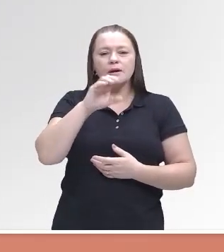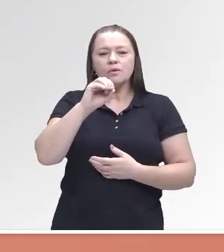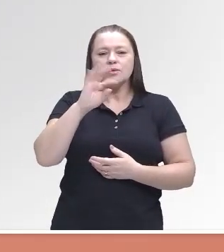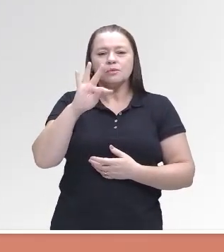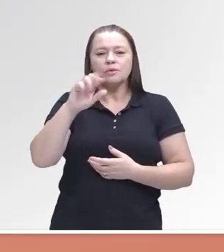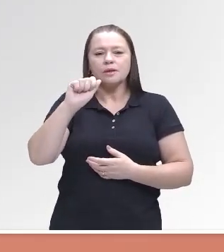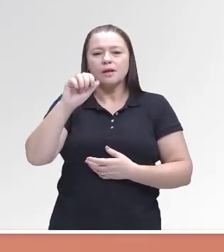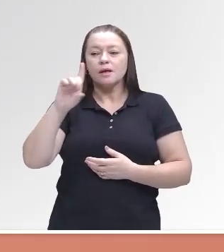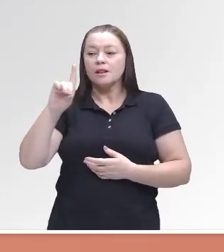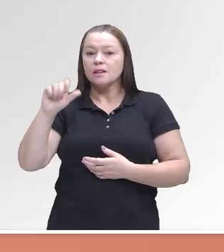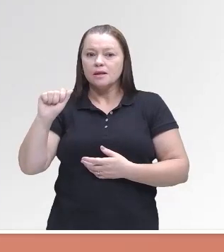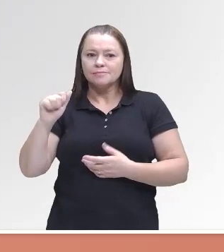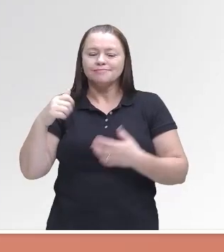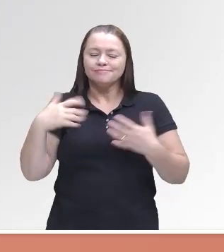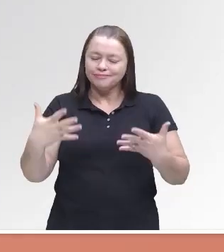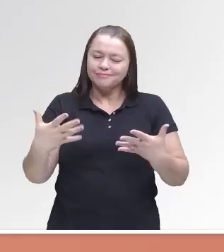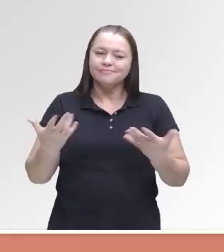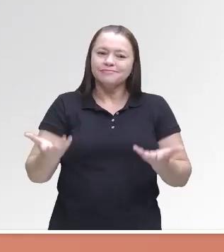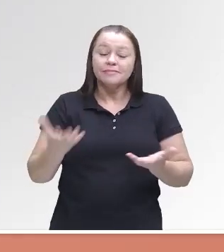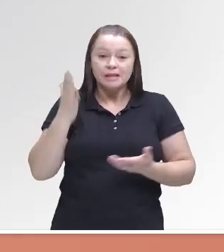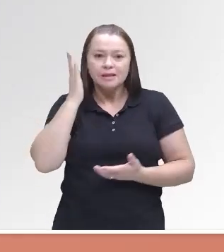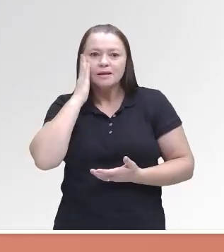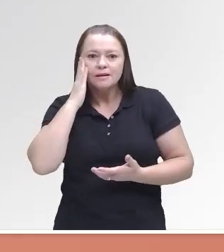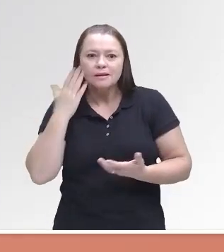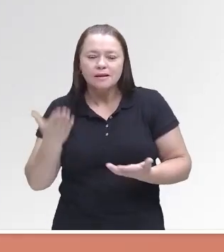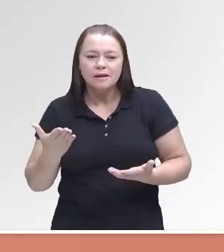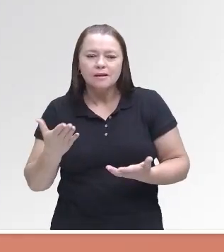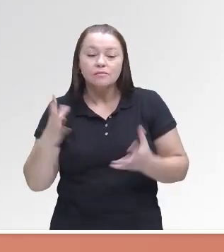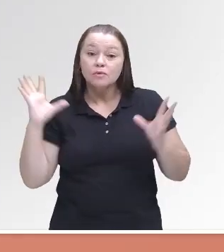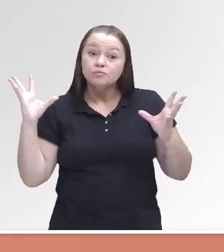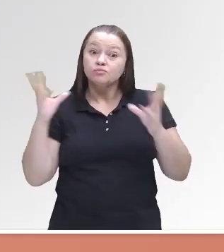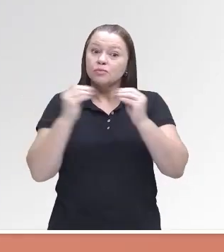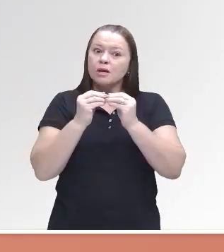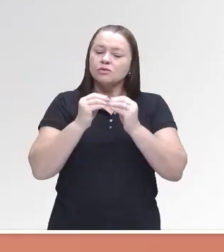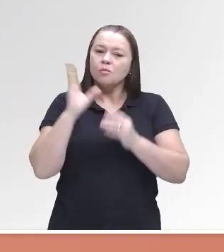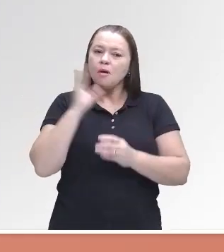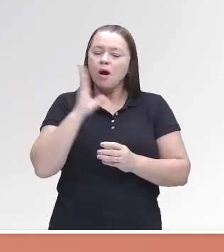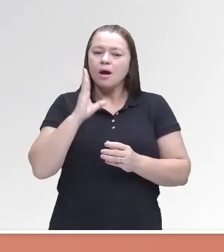garotada. Muito bem. Entenderam? Resumam aqui comigo.